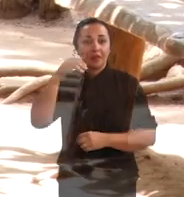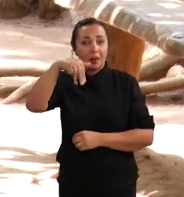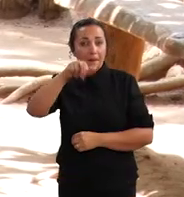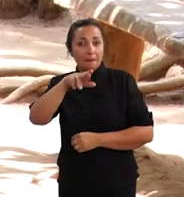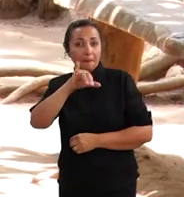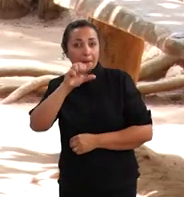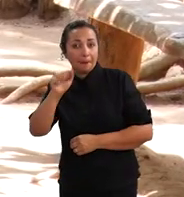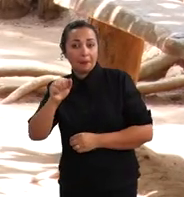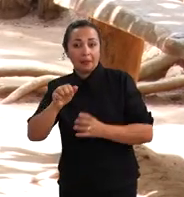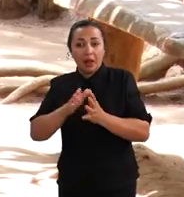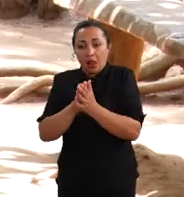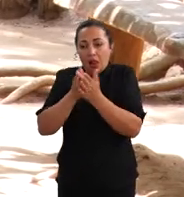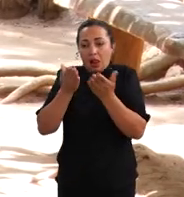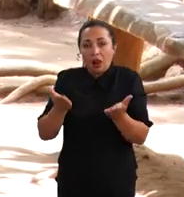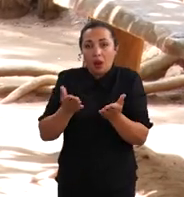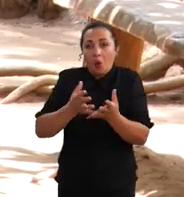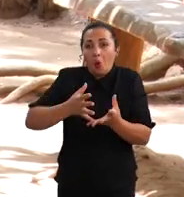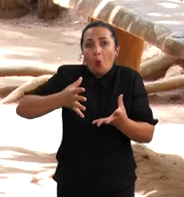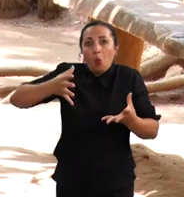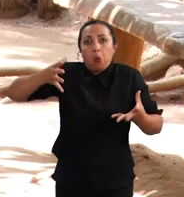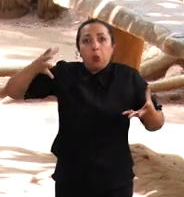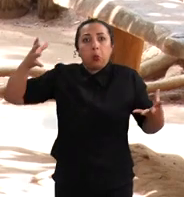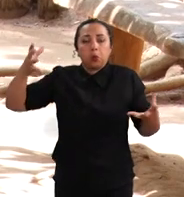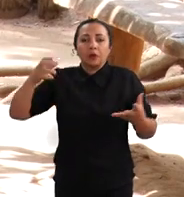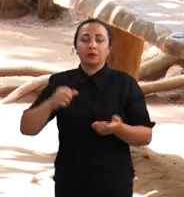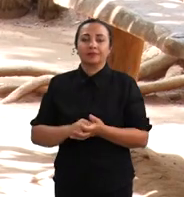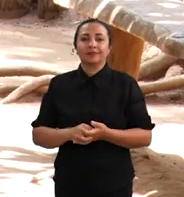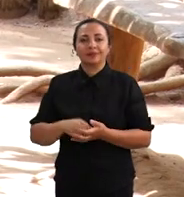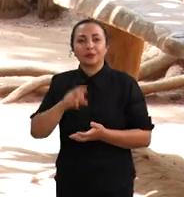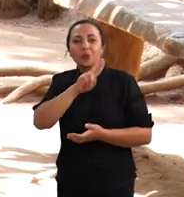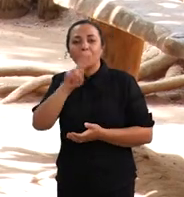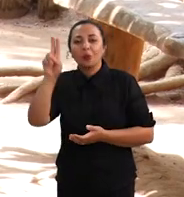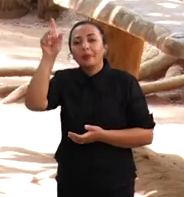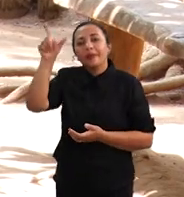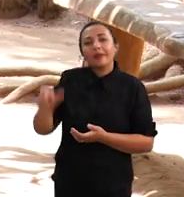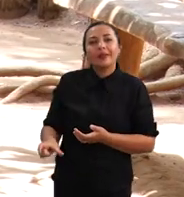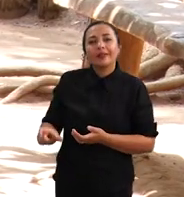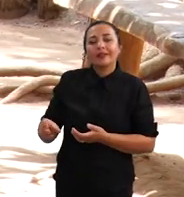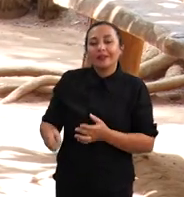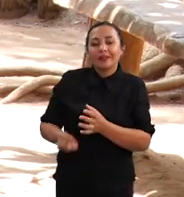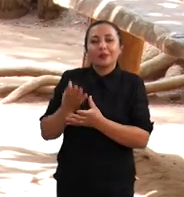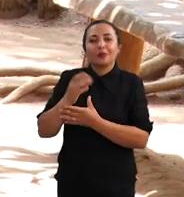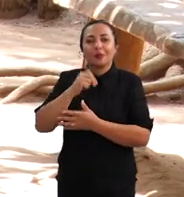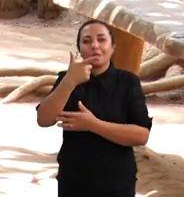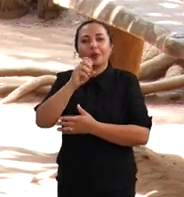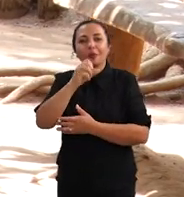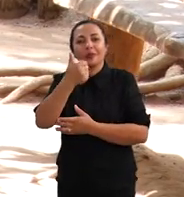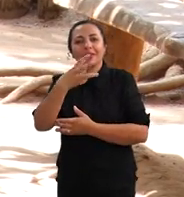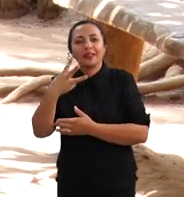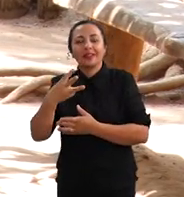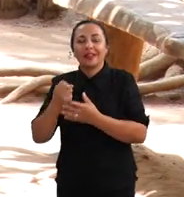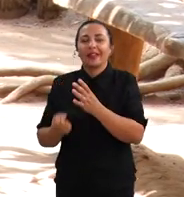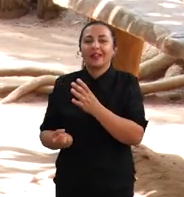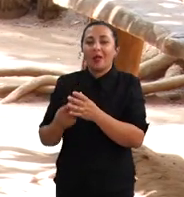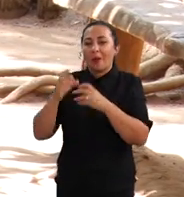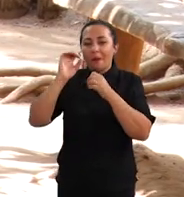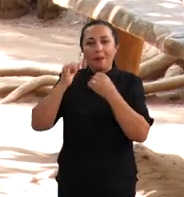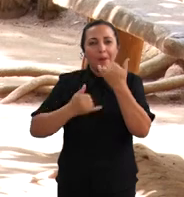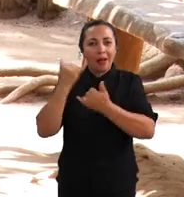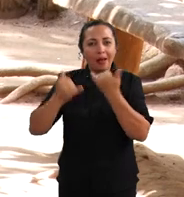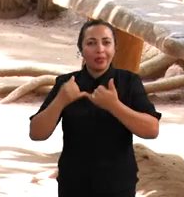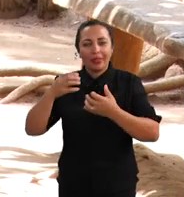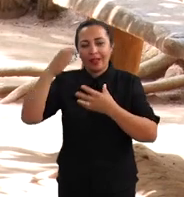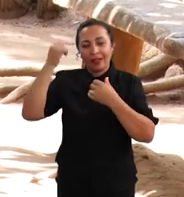Maria Livrão Este é o nome da personagem que surgiu em 2013 como uma boneca criada a partir de uma caixa de sapato